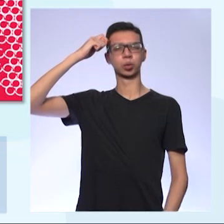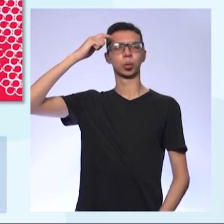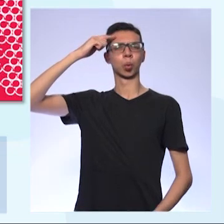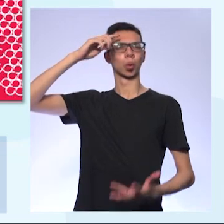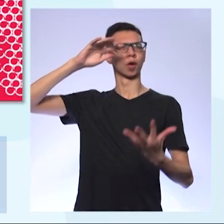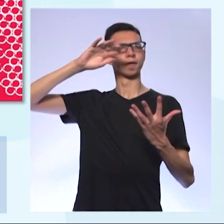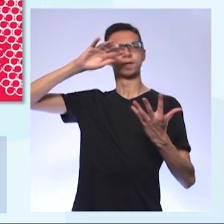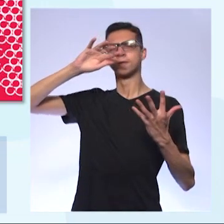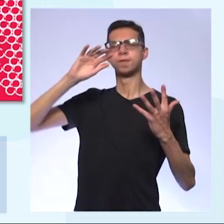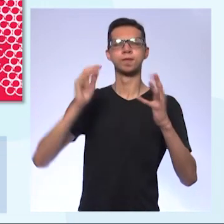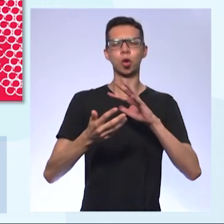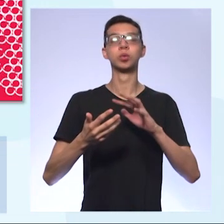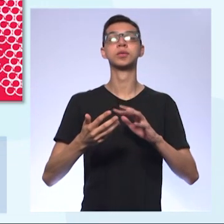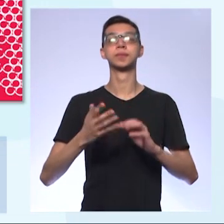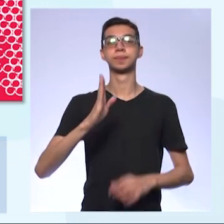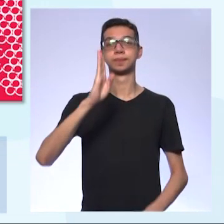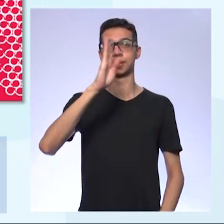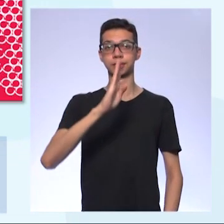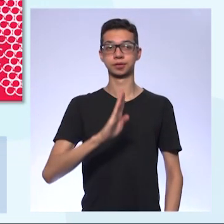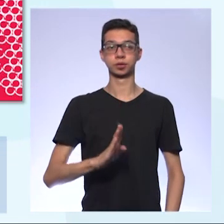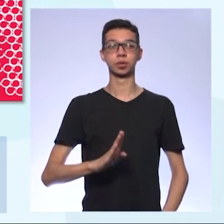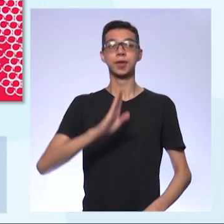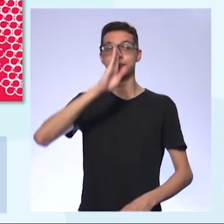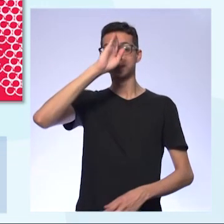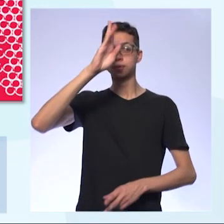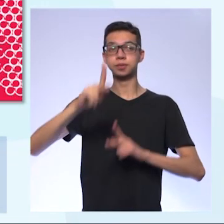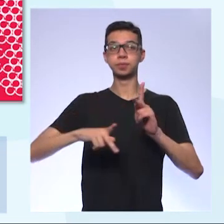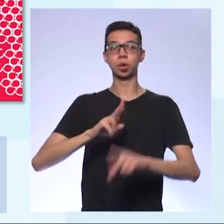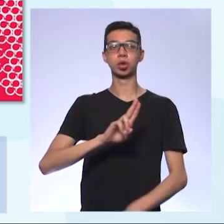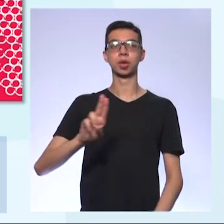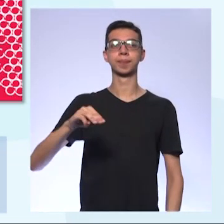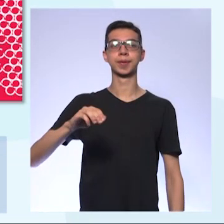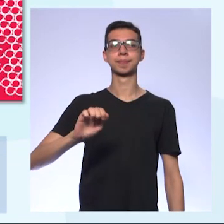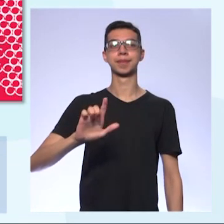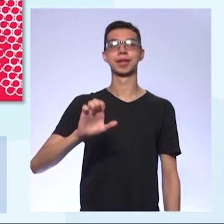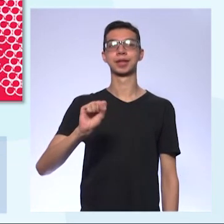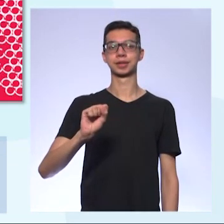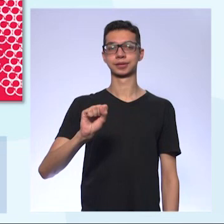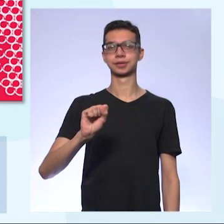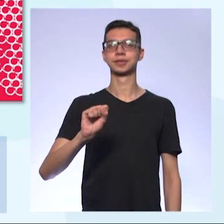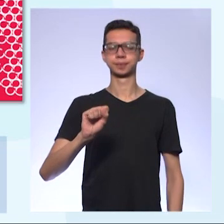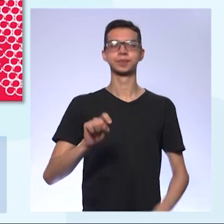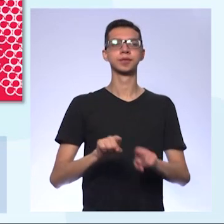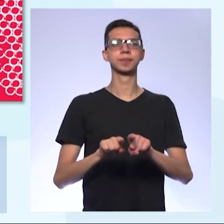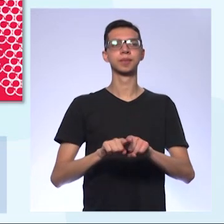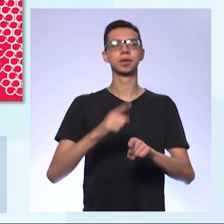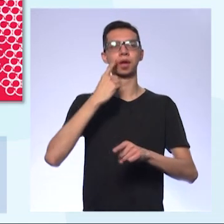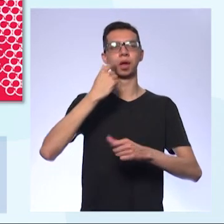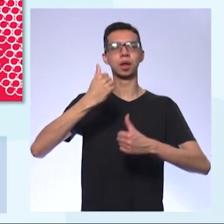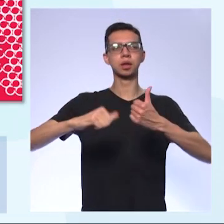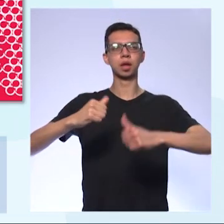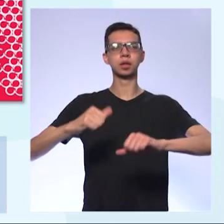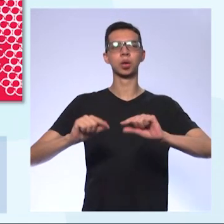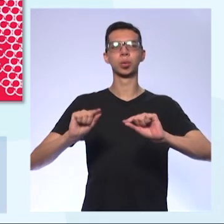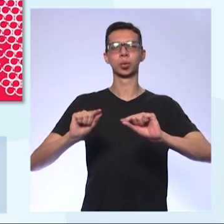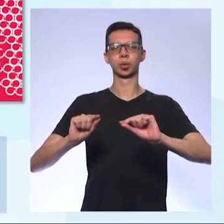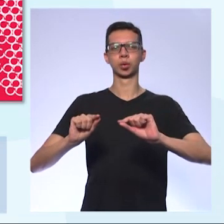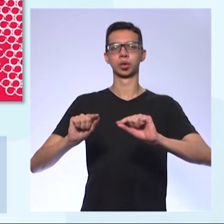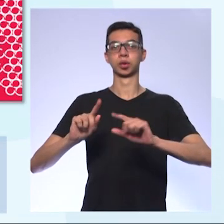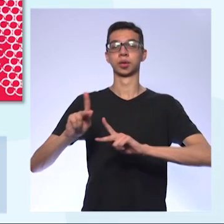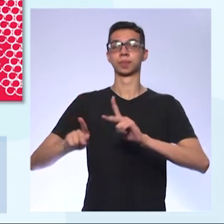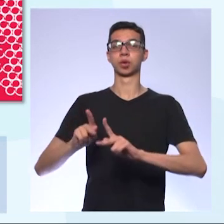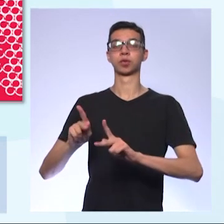vocês. A habilidade que trabalharemos hoje é identificar as características das revoltas negras no Brasil do século